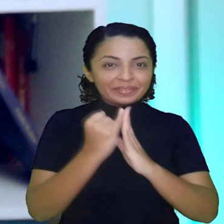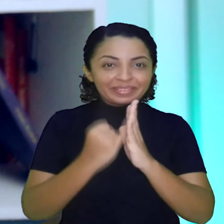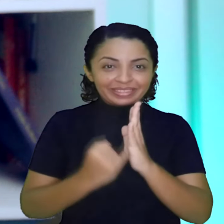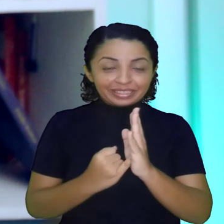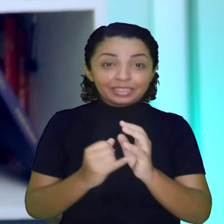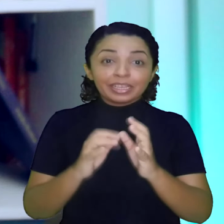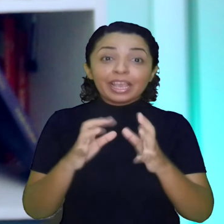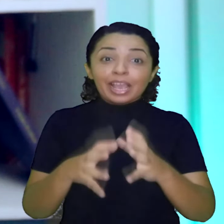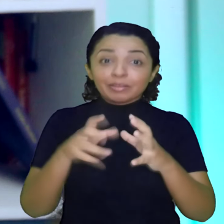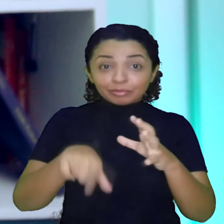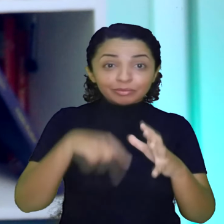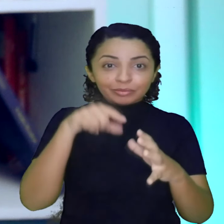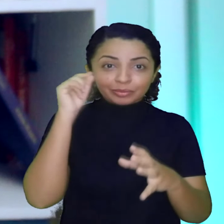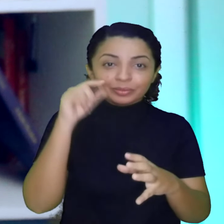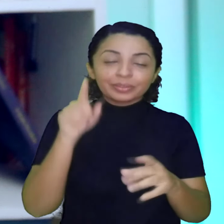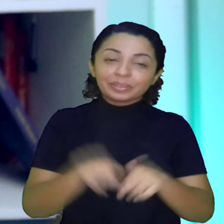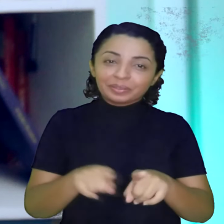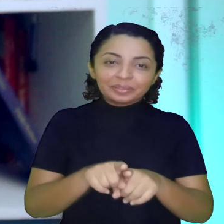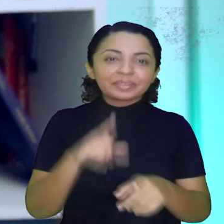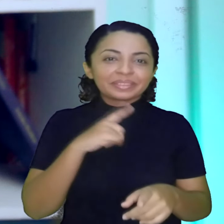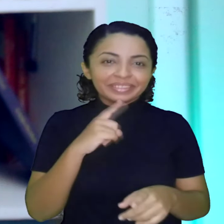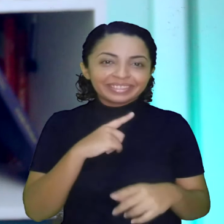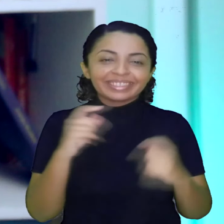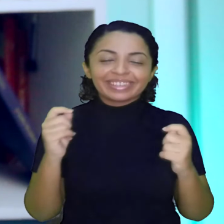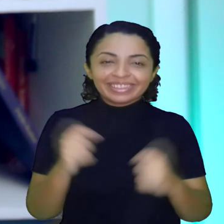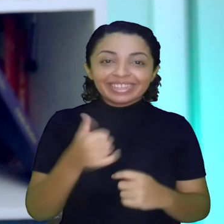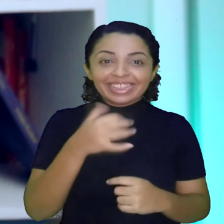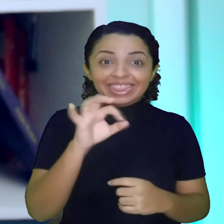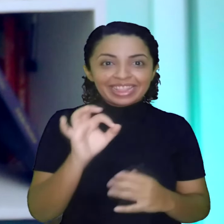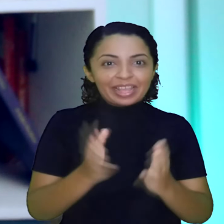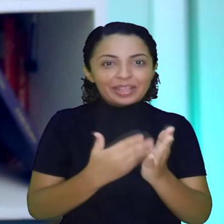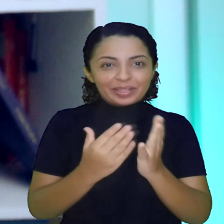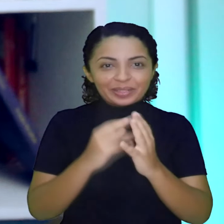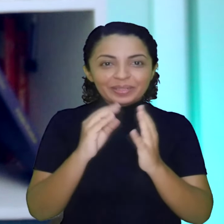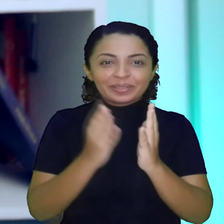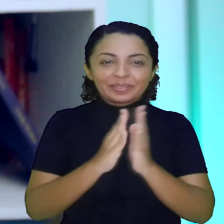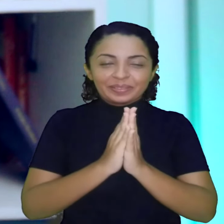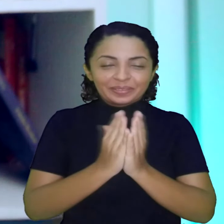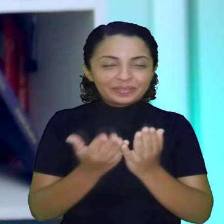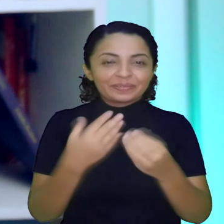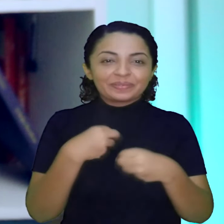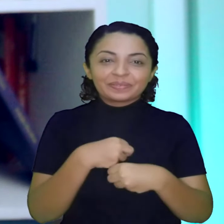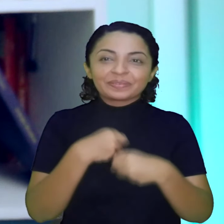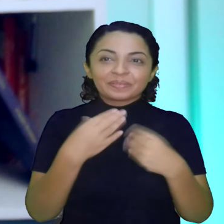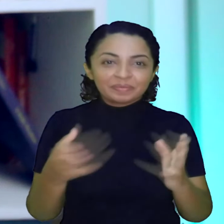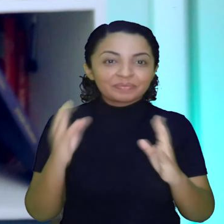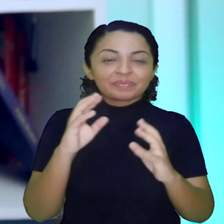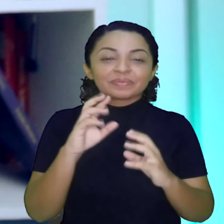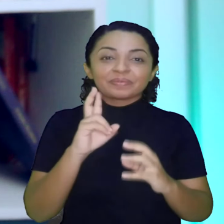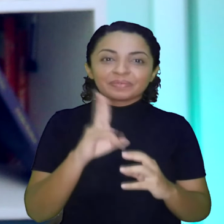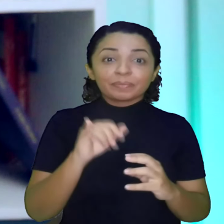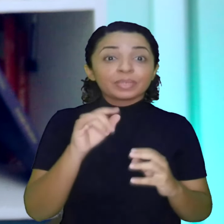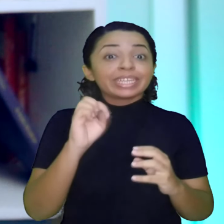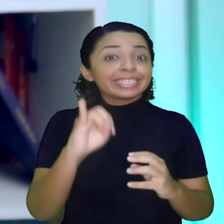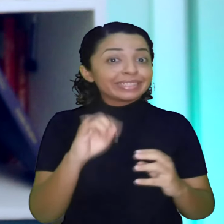nosso sorteio que está rolando aqui, você pode participar e concorrer a 10 livros que serão sorteados em breve, a gente alcançando essa